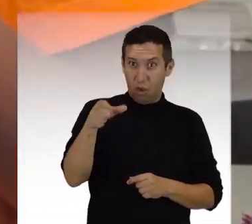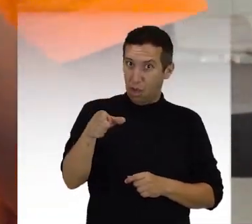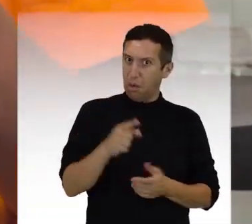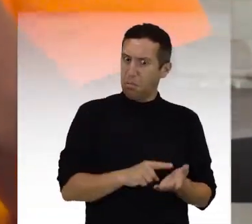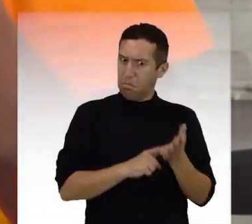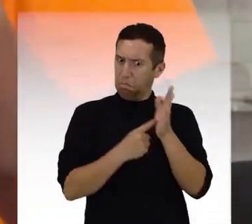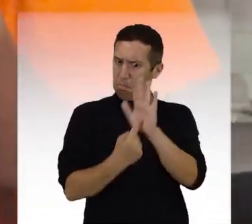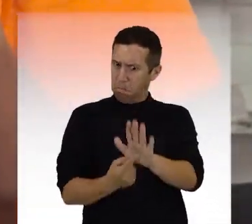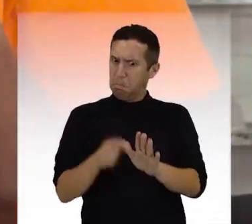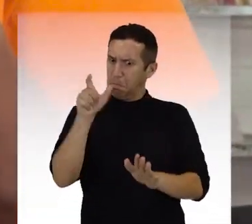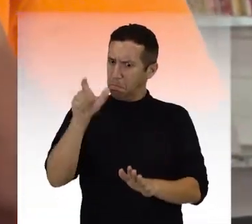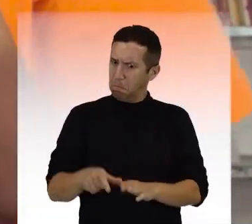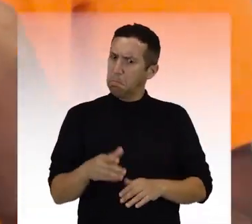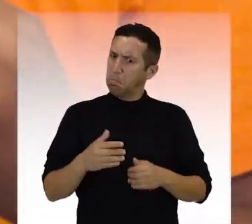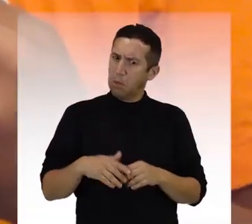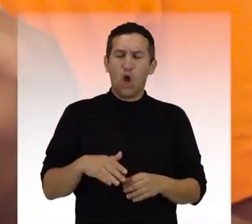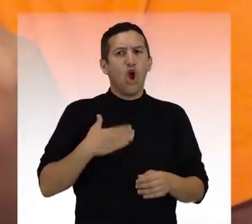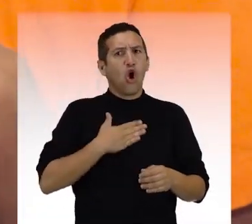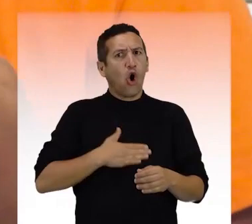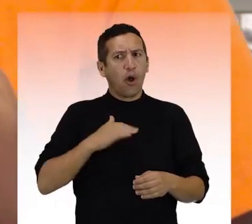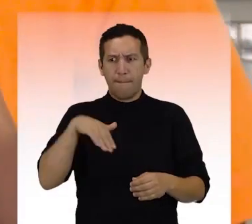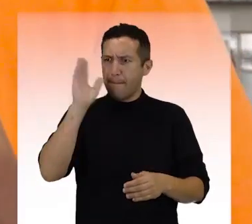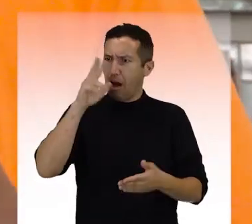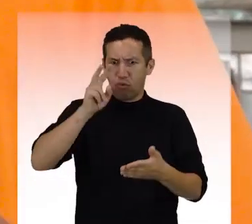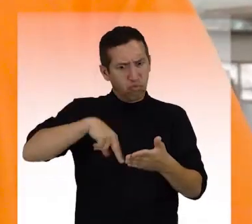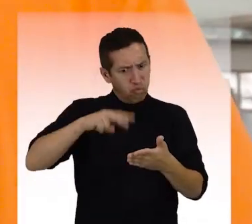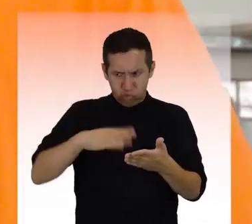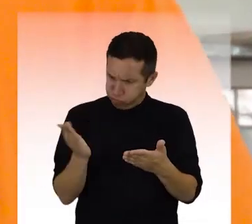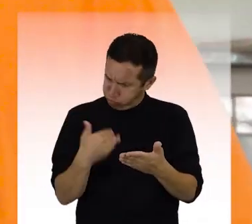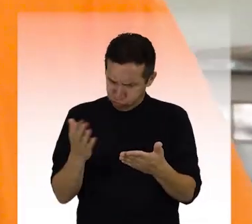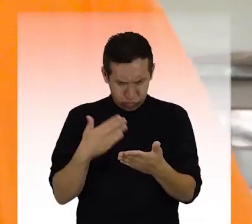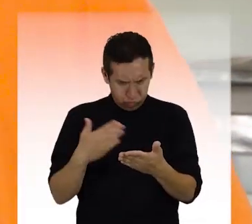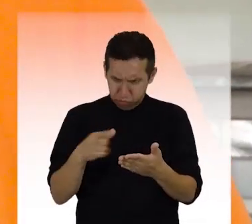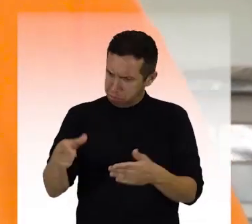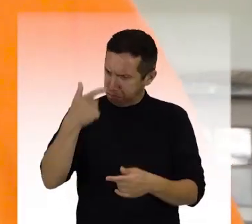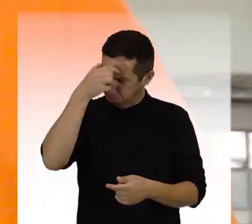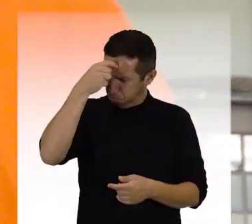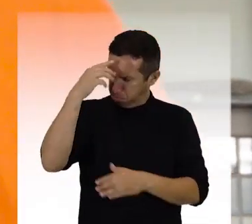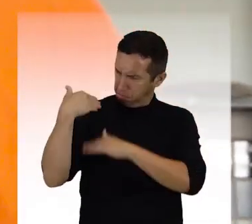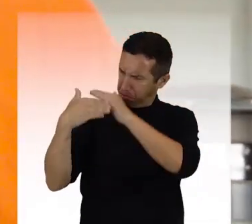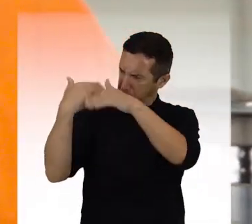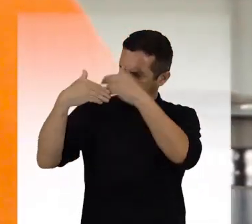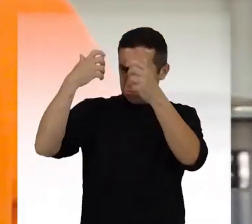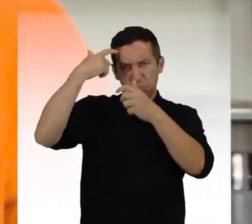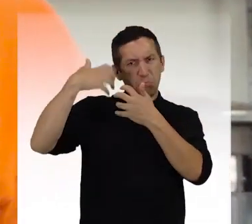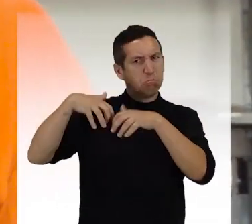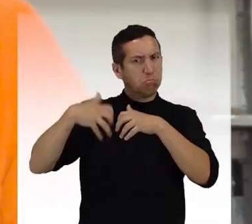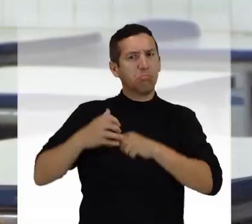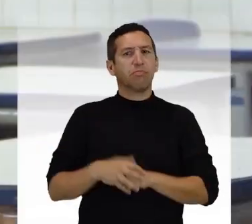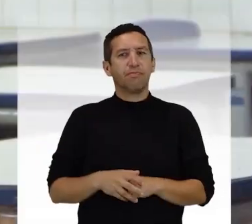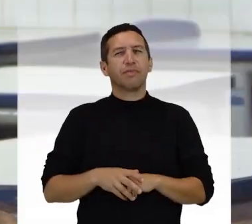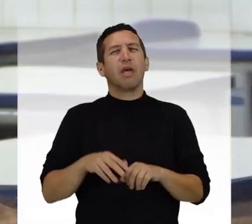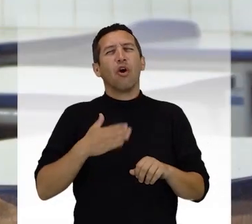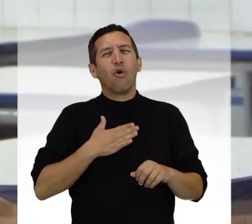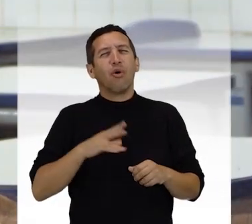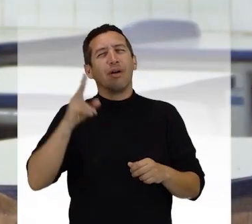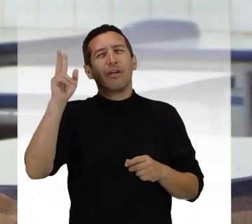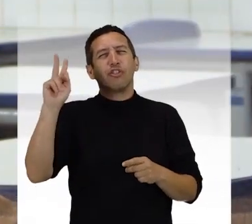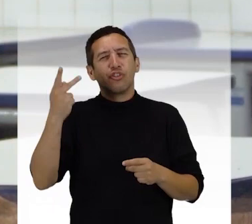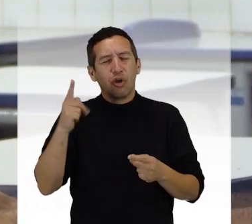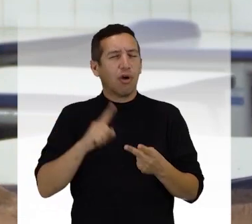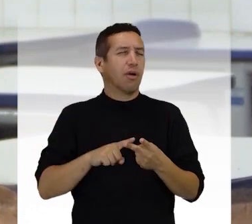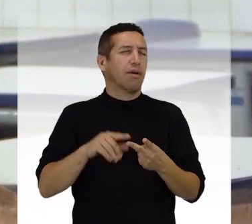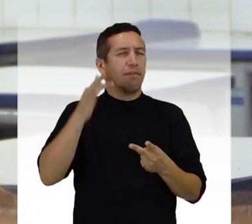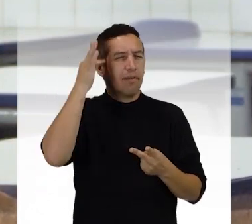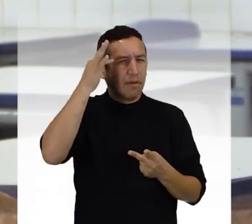de 12 anos se destaca, e é o gosto pela leitura que impulsiona o desenvolvimento dele. Livro de